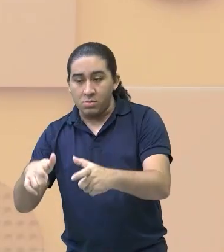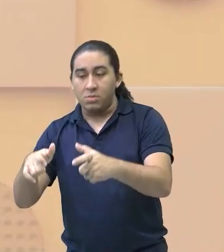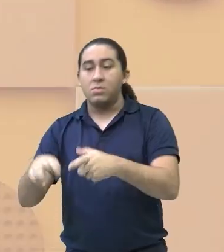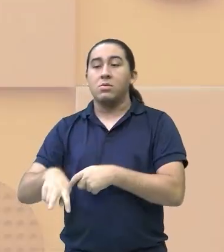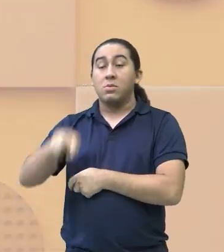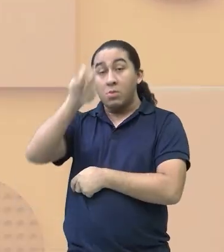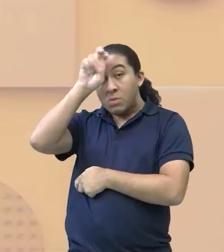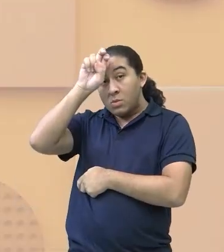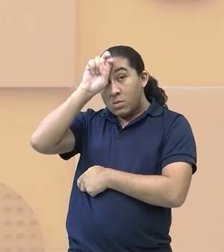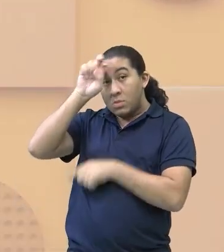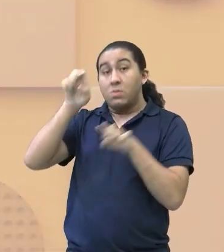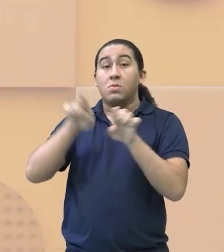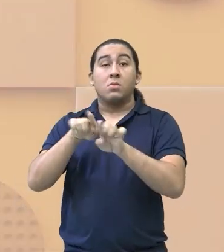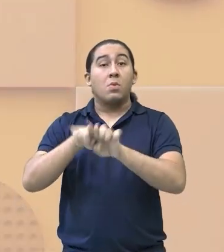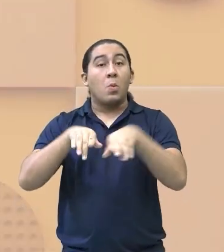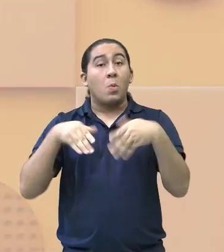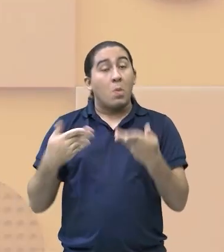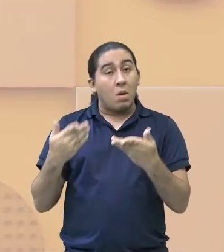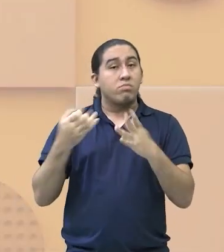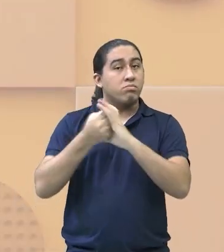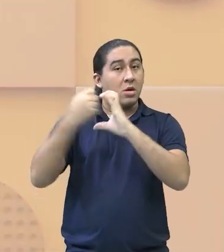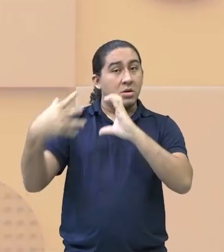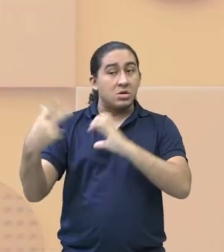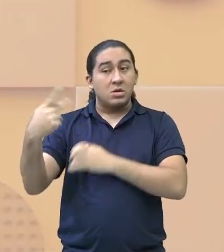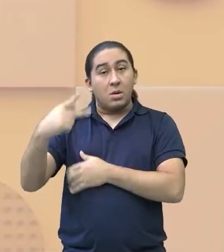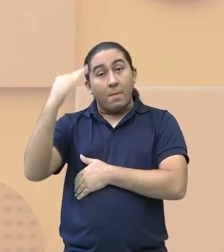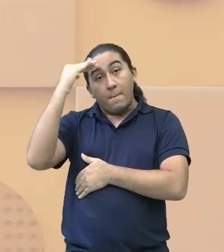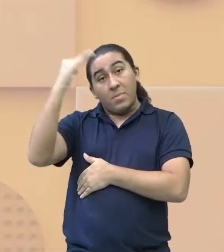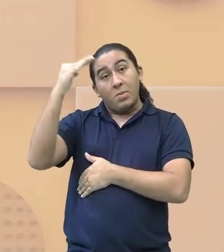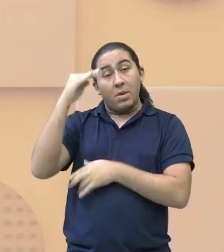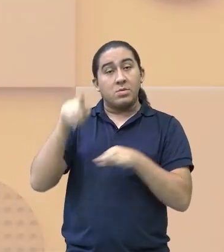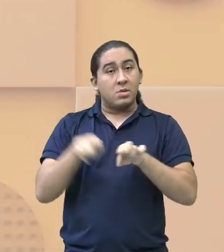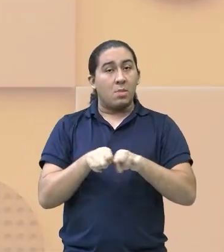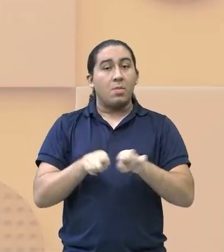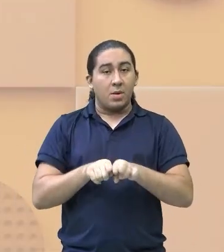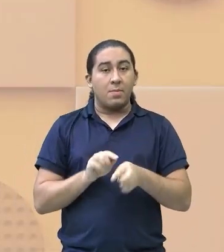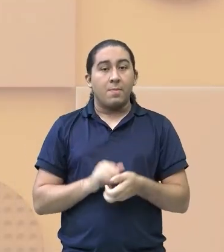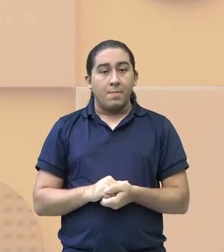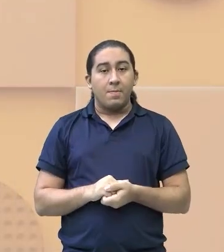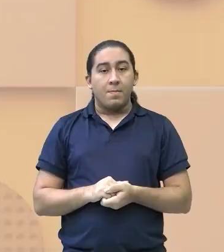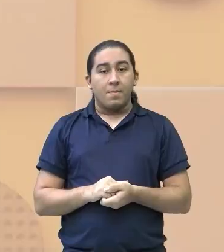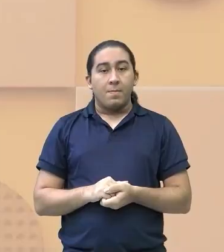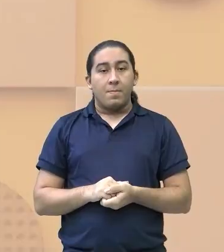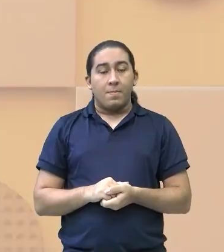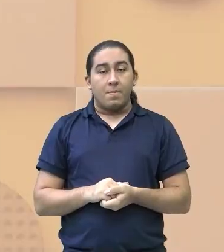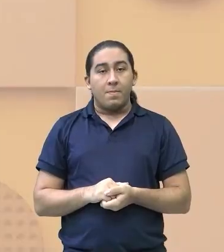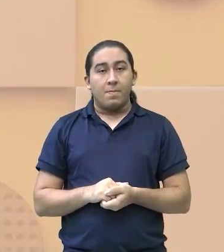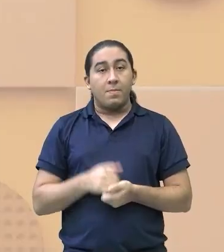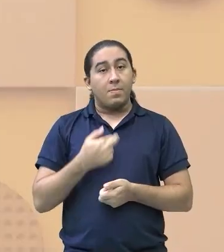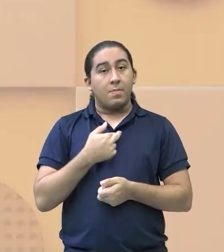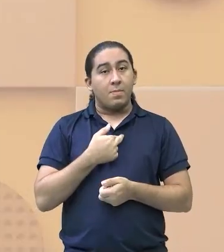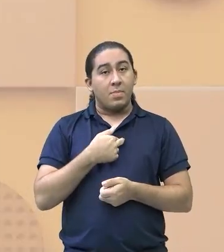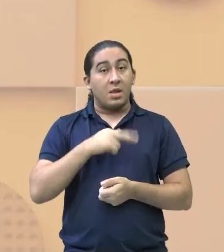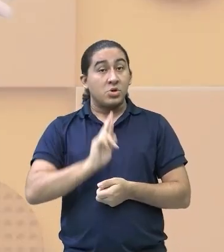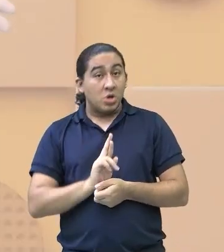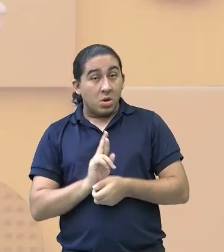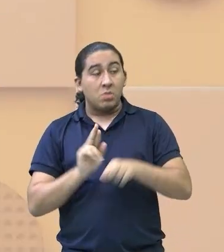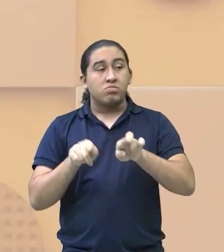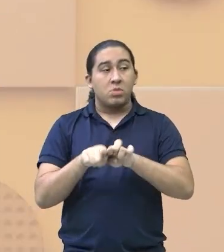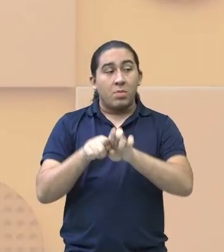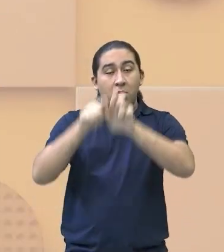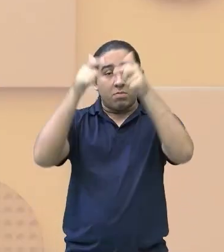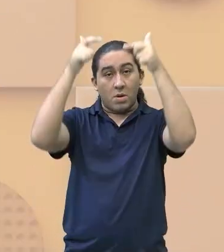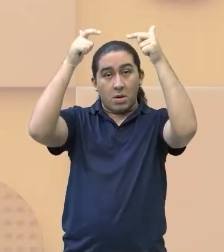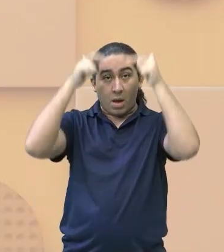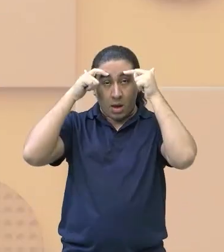seus principais governantes, não é mesmo? E um pouco dessa religião, quem eram os reis, porque lá, então, no